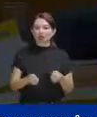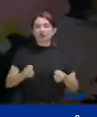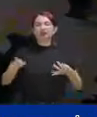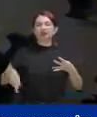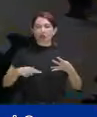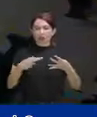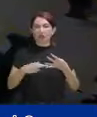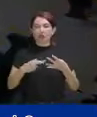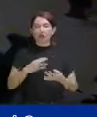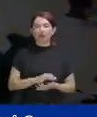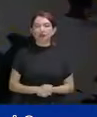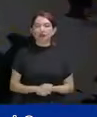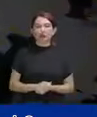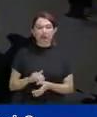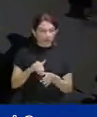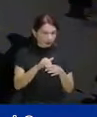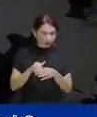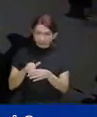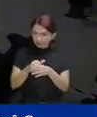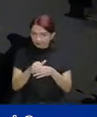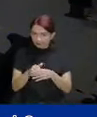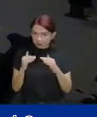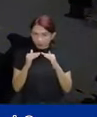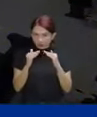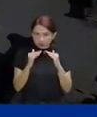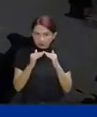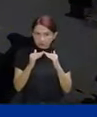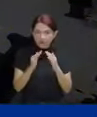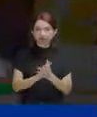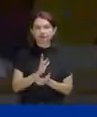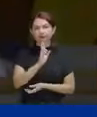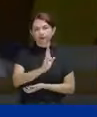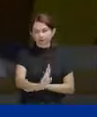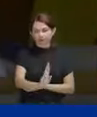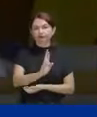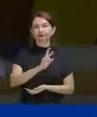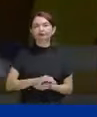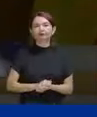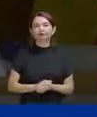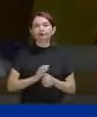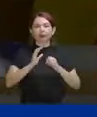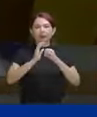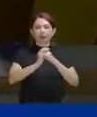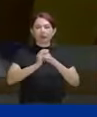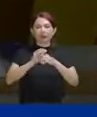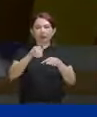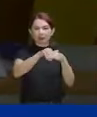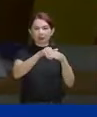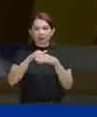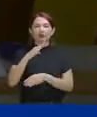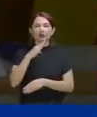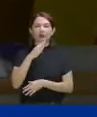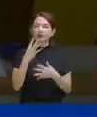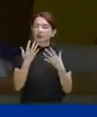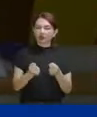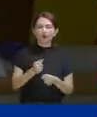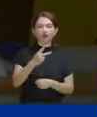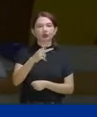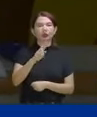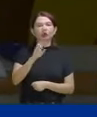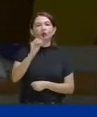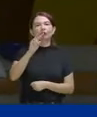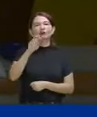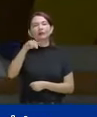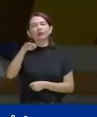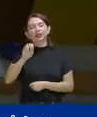É o meu voto. Todos de acordo? Imagem ampla do plenário. Anuncio o resultado. O TRE da Amapá, unanimidade, conheceu e negou provimento